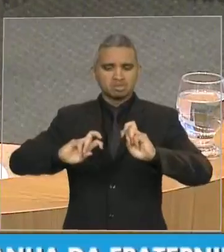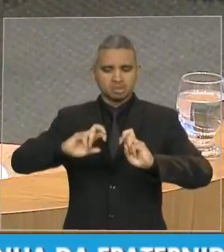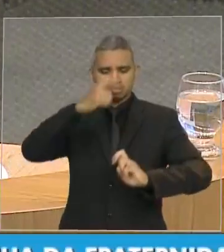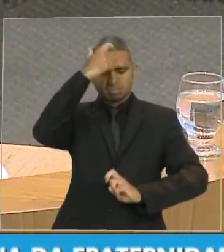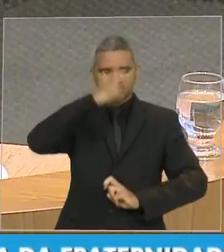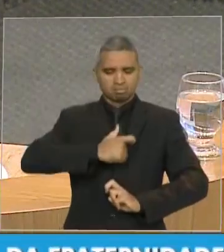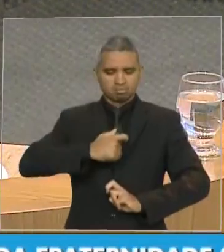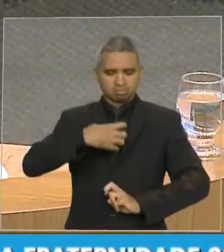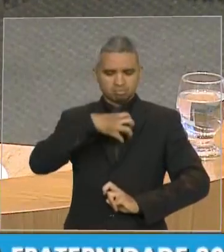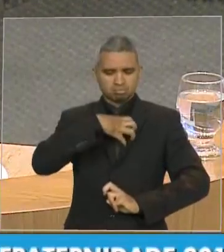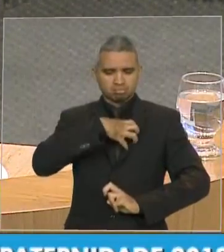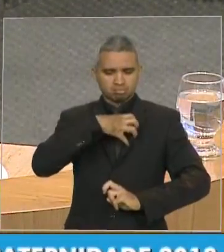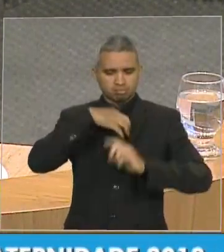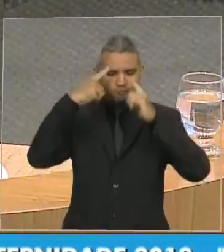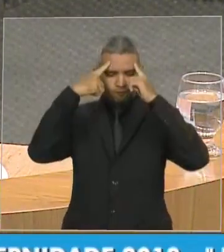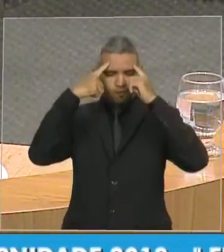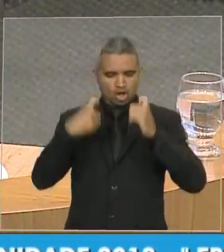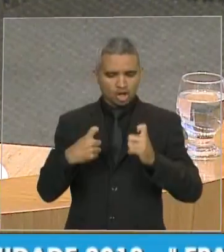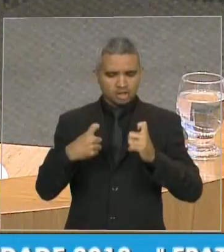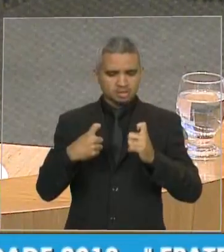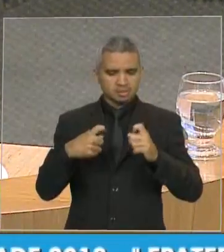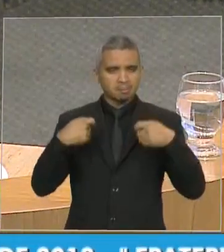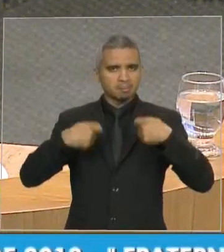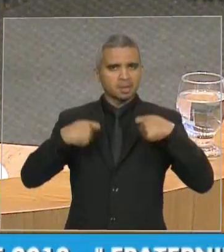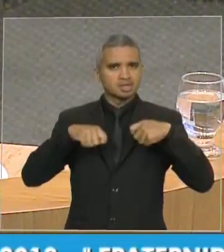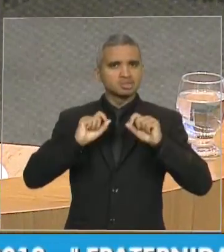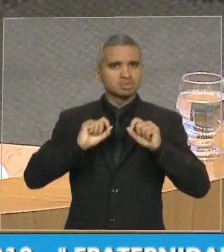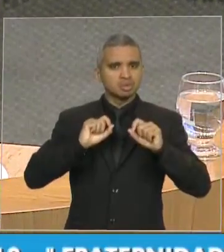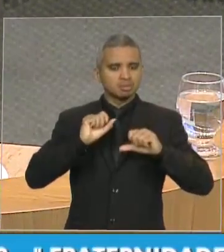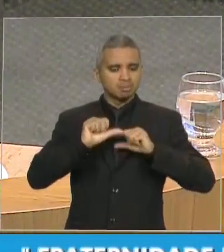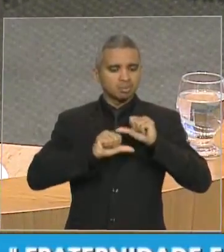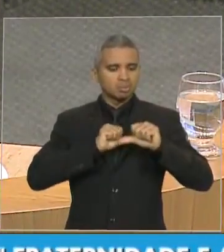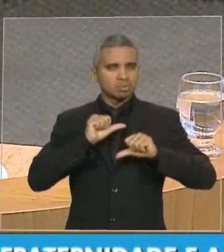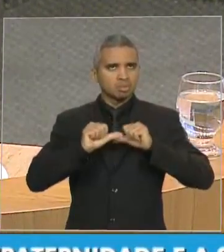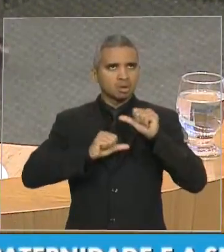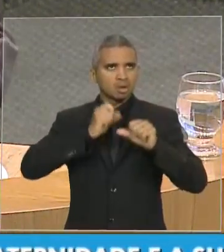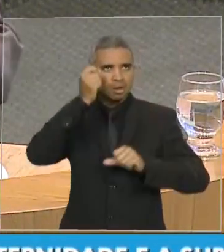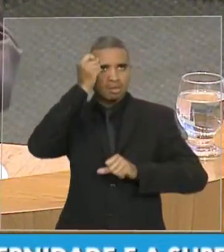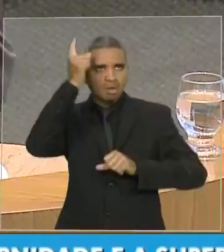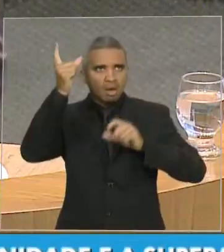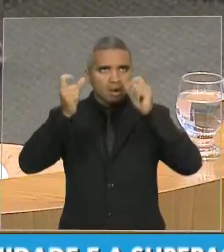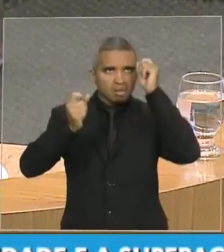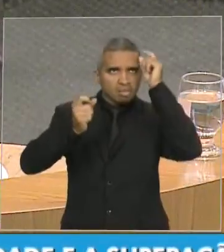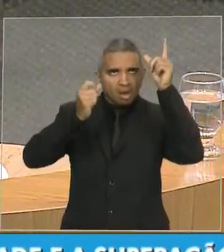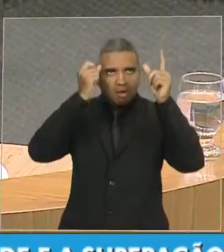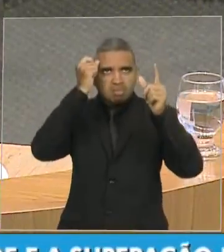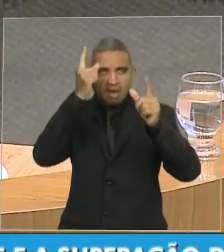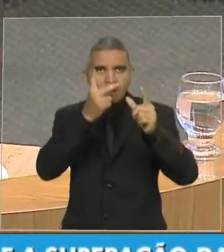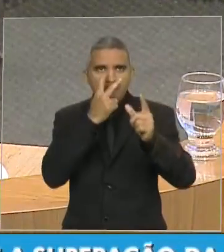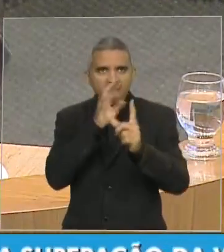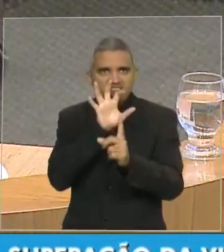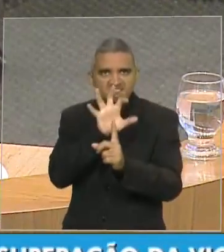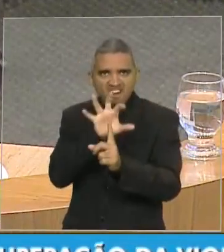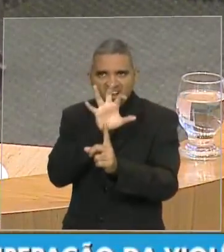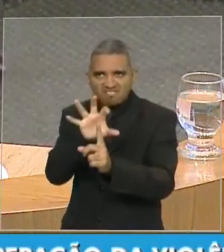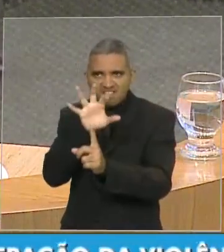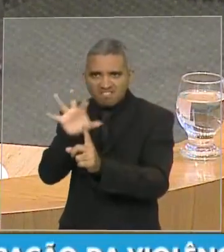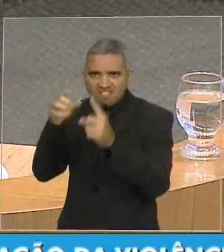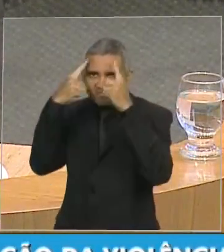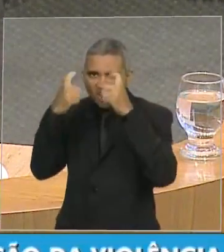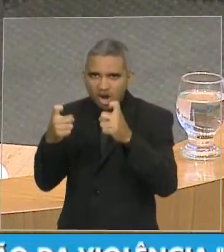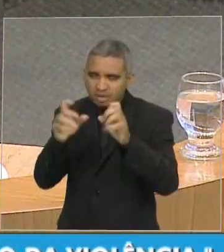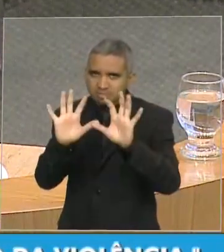precisamos fazer a metanoia da paz. Mudar as ideologias violentas que nós alimentamos para nos